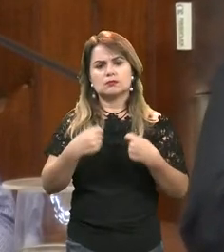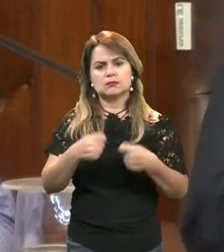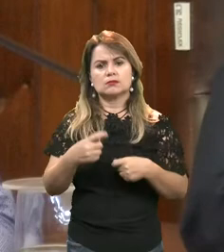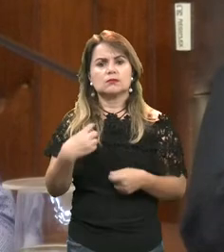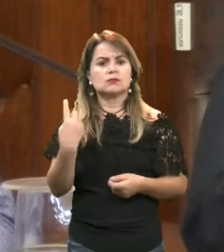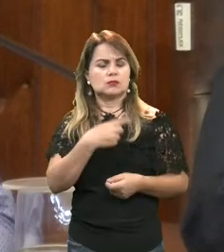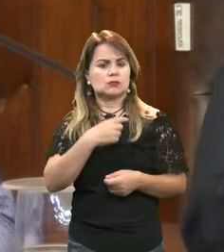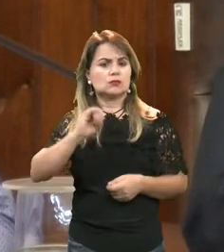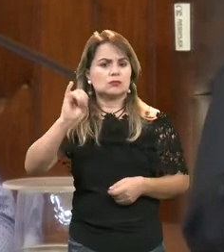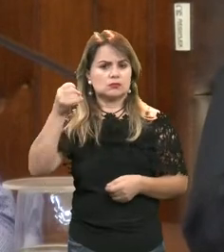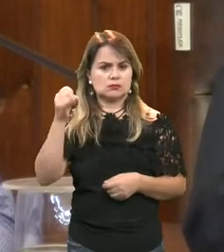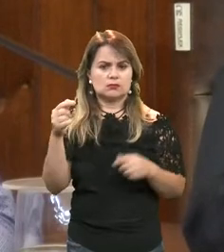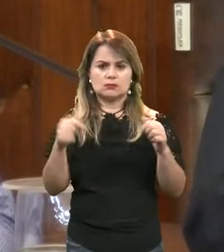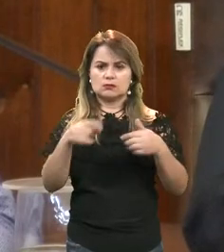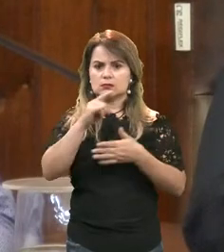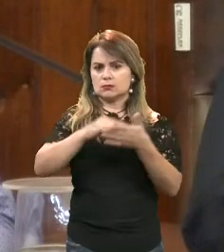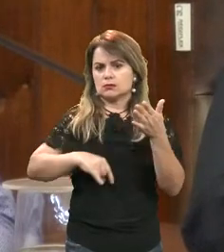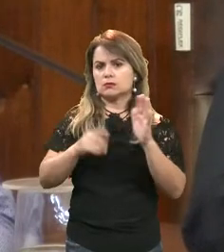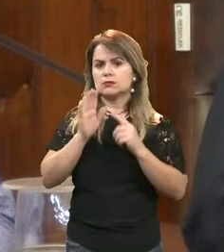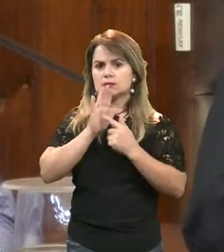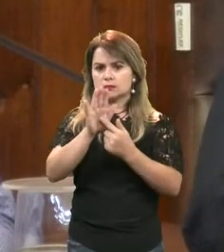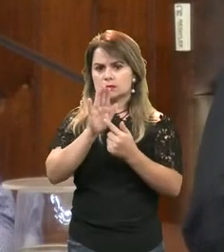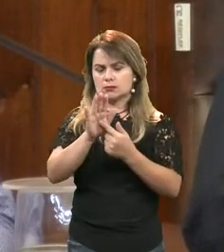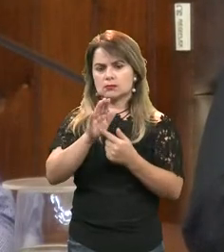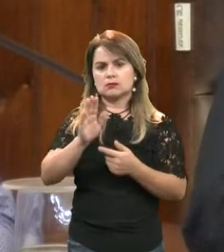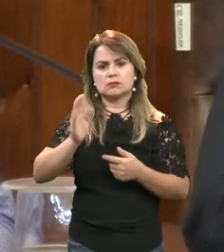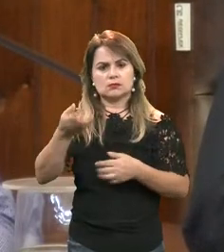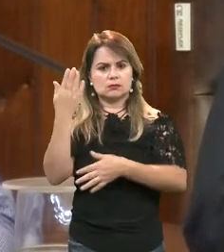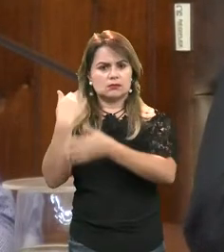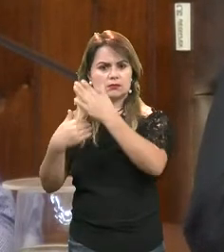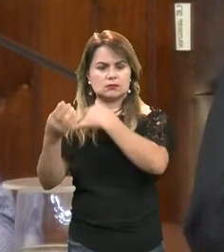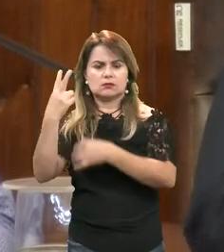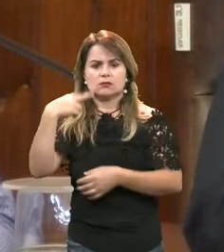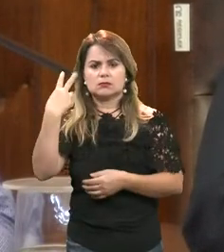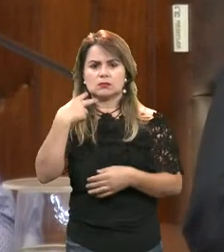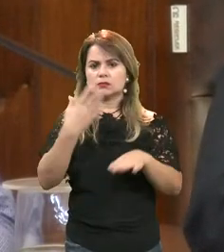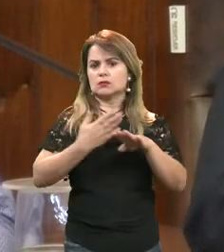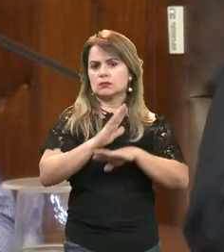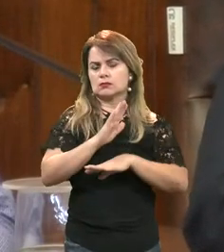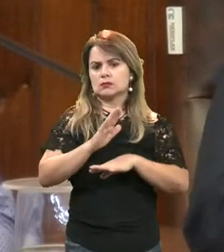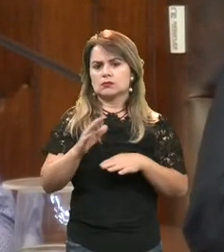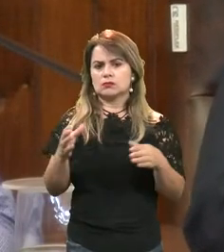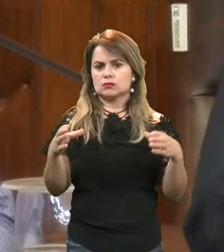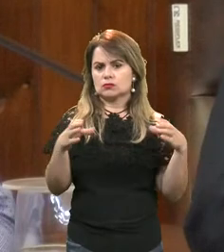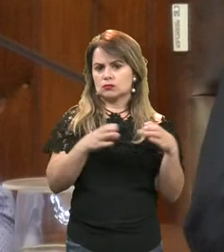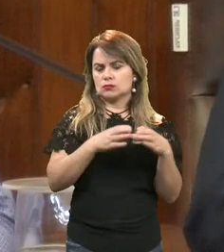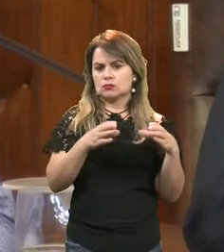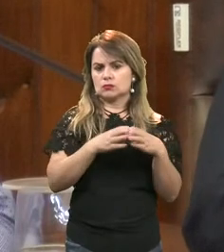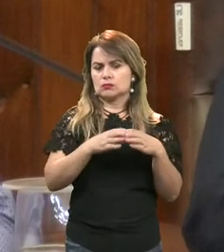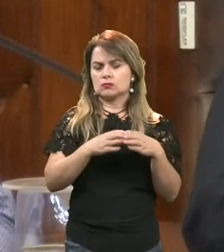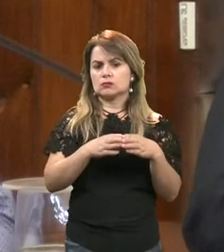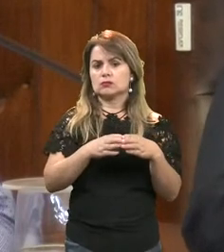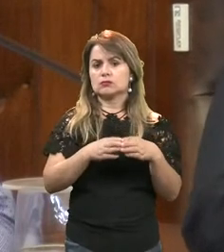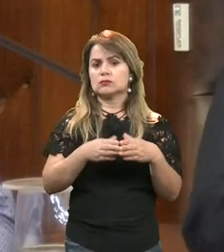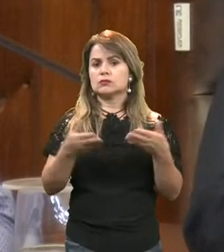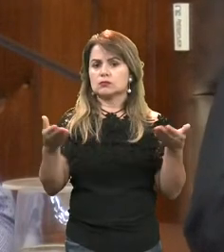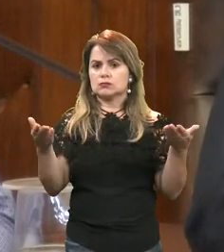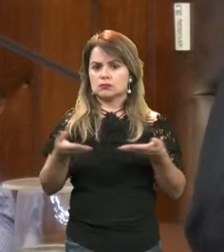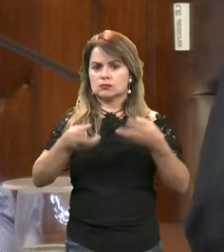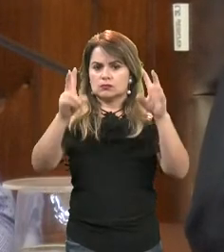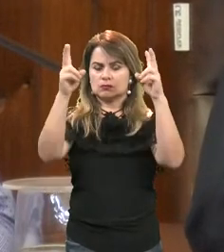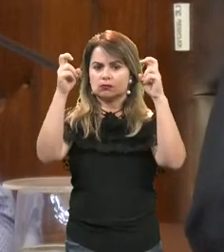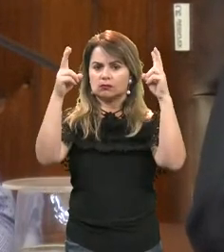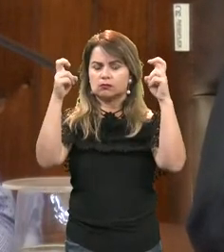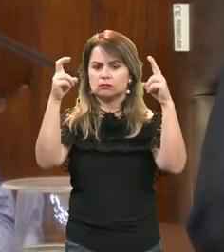esse requerimento, aprovado por unanimidade por esta casa, e volto a repetir, uma audiência que